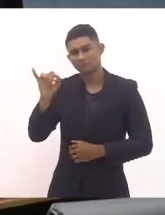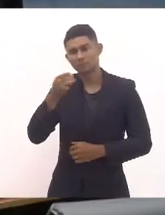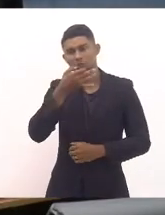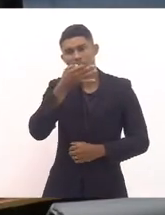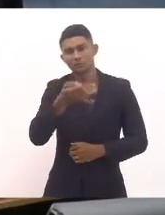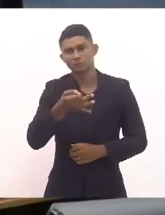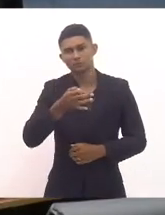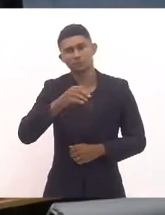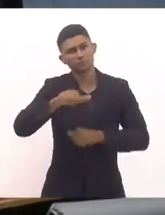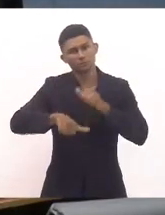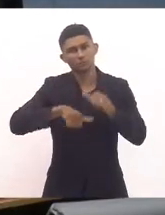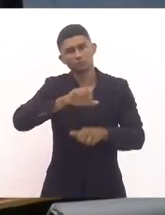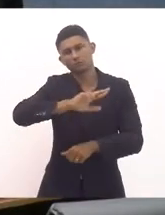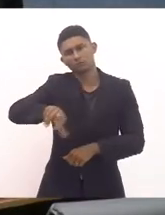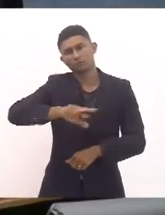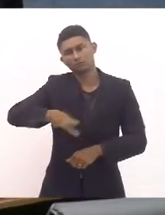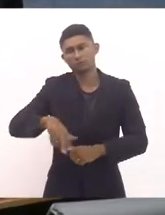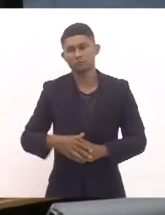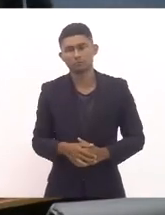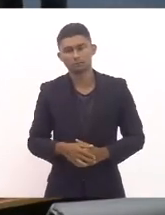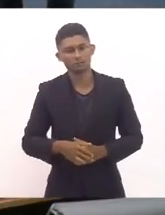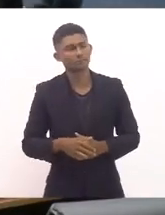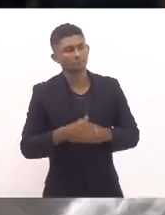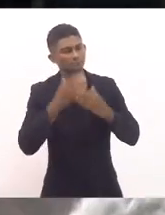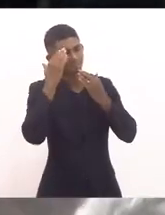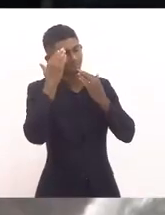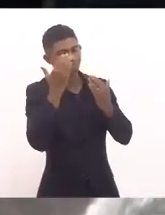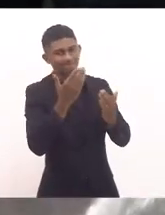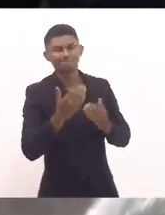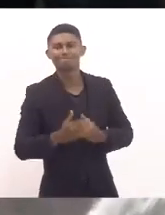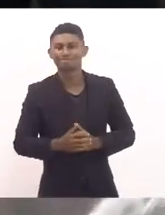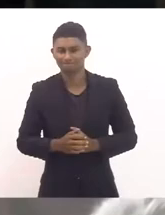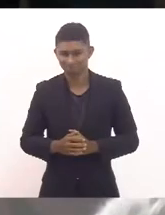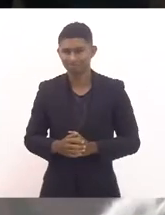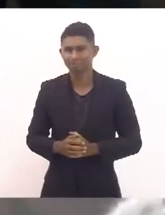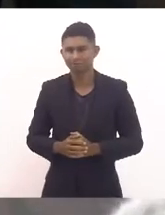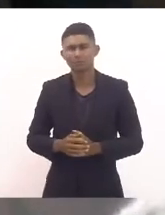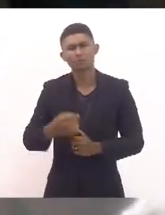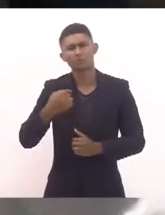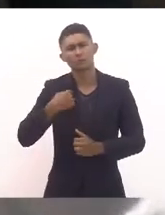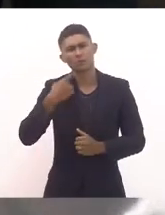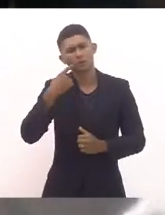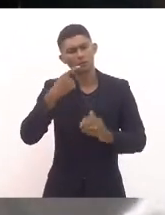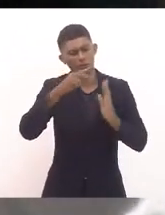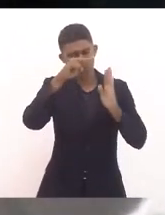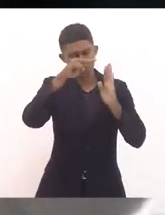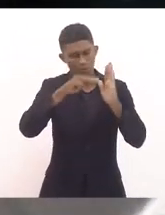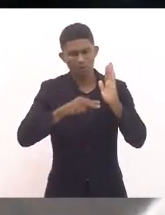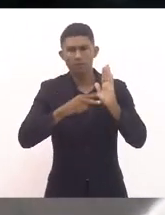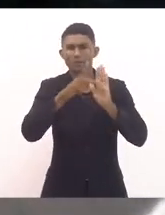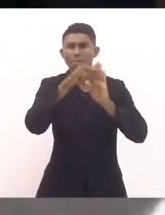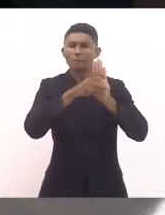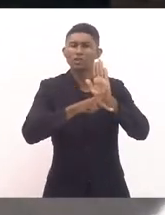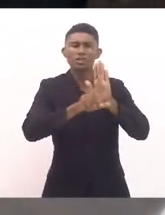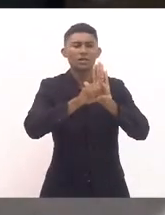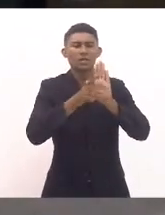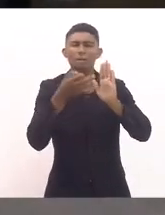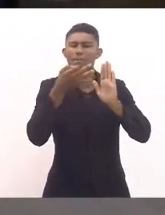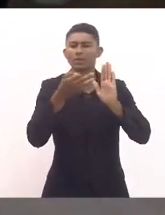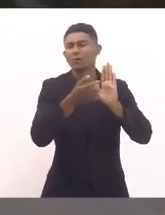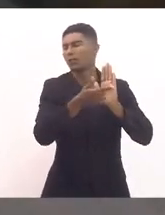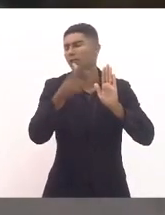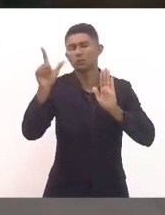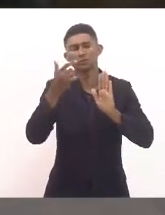aqui. Sim, obrigado, deputado. Eu estava olhando o parecer de um outro projeto, deputado, apresenta.